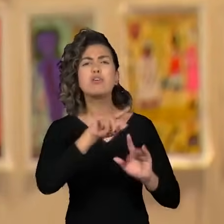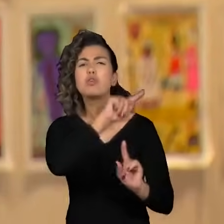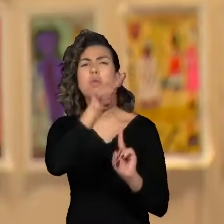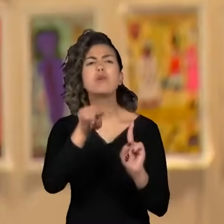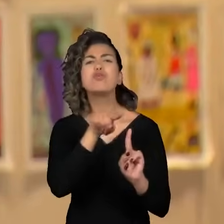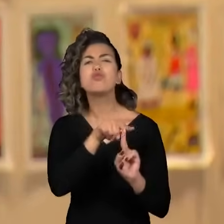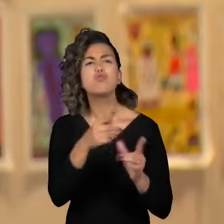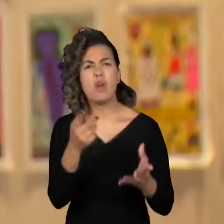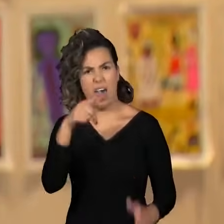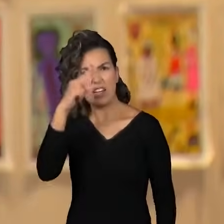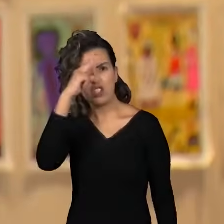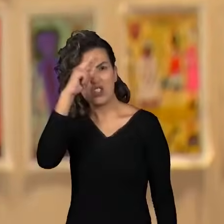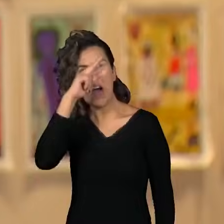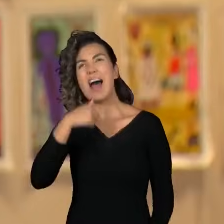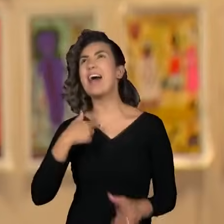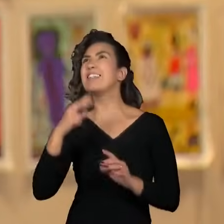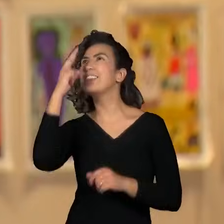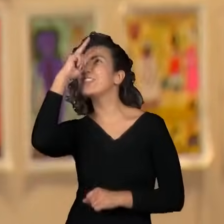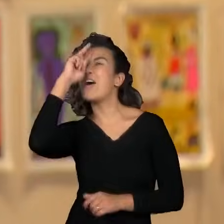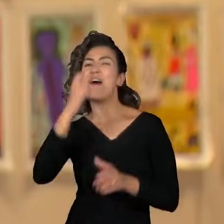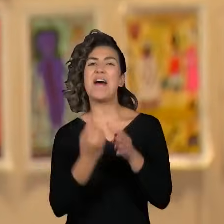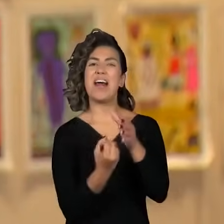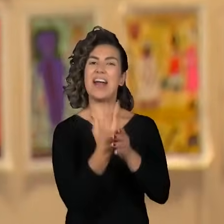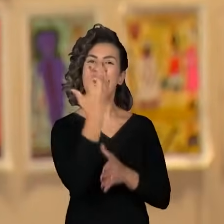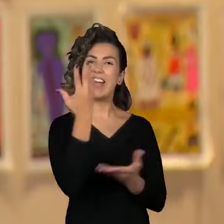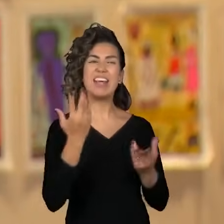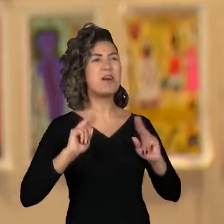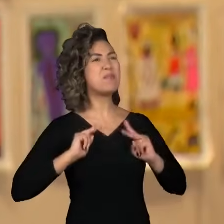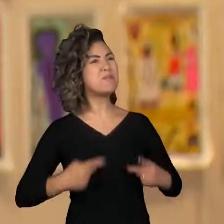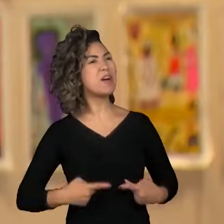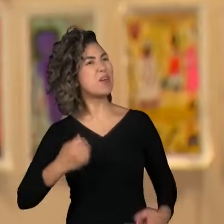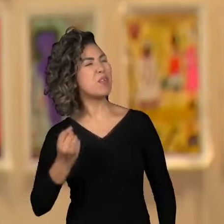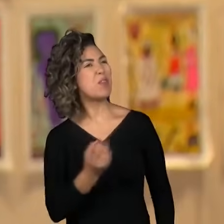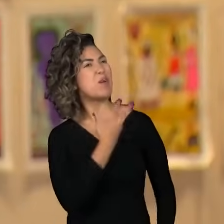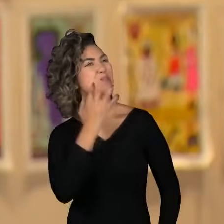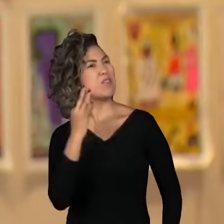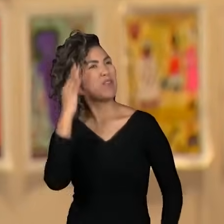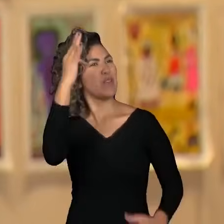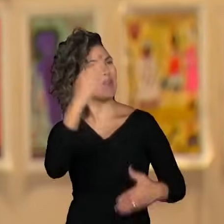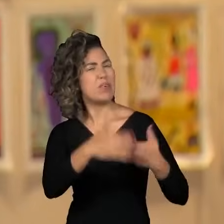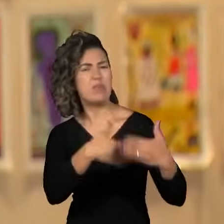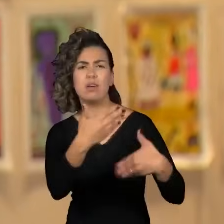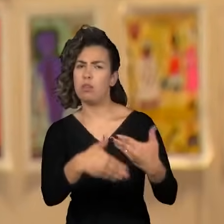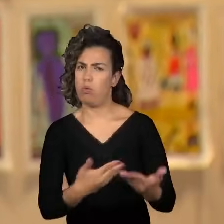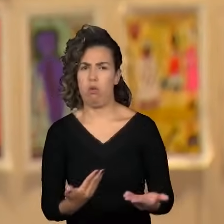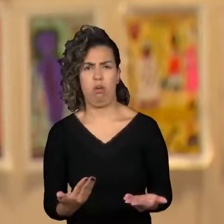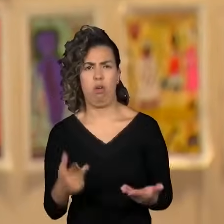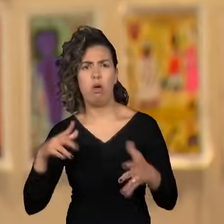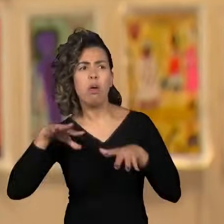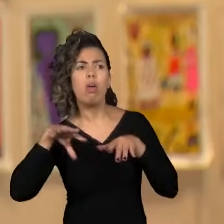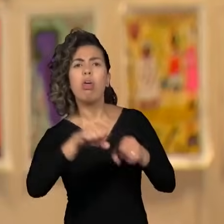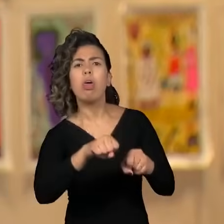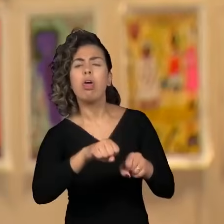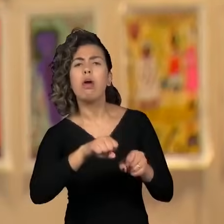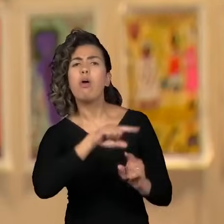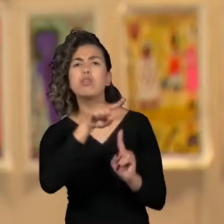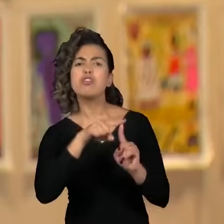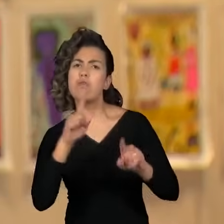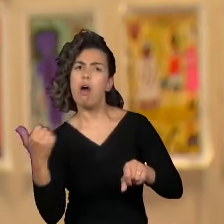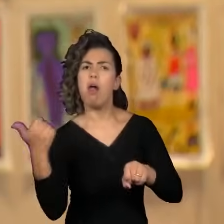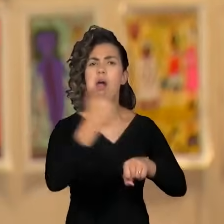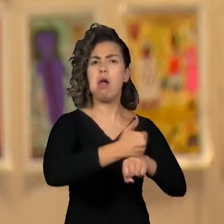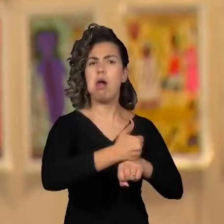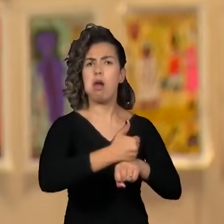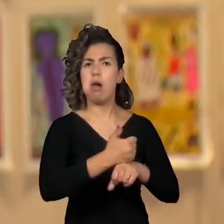fazer história, nem construir comunidade, nem construir futuro, era retirar bens. Então, com